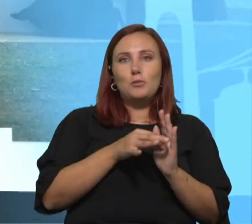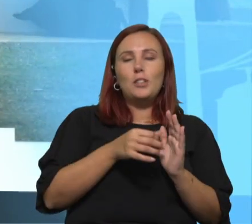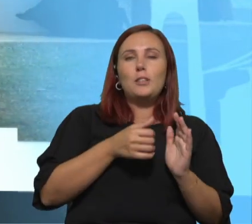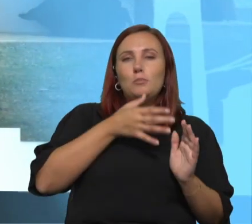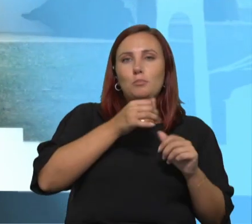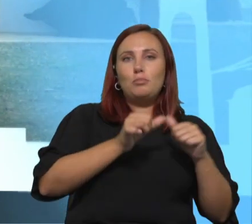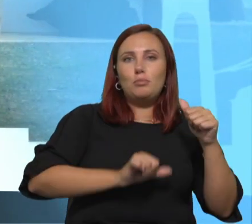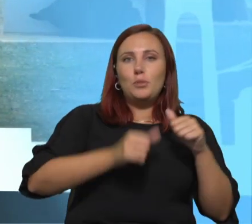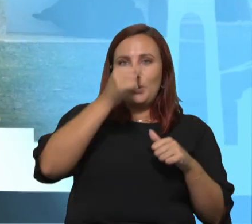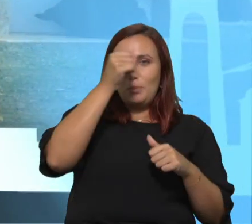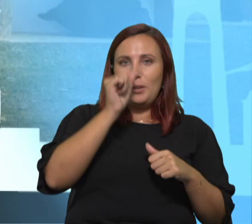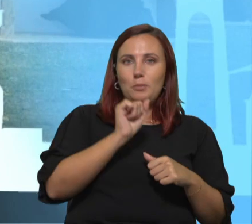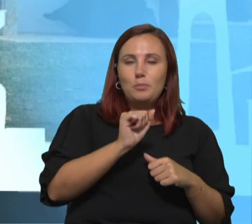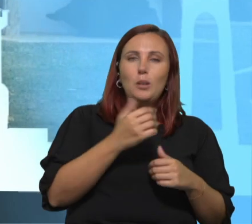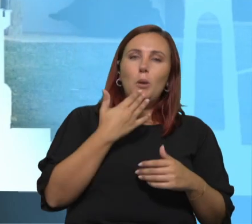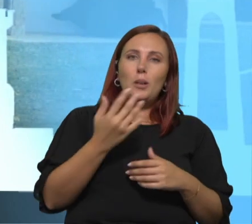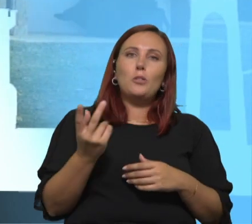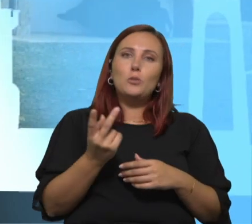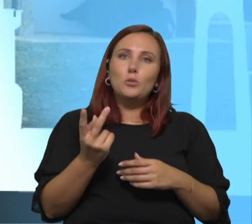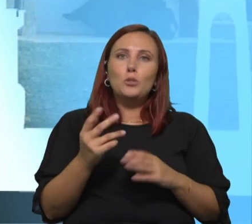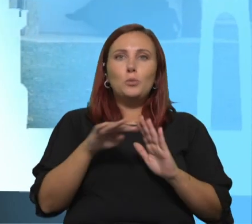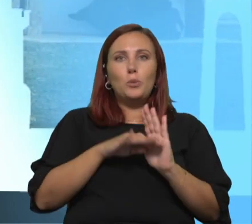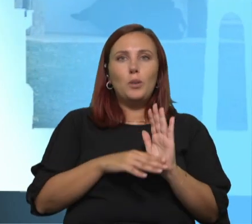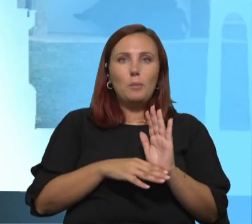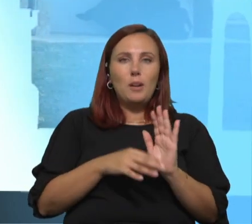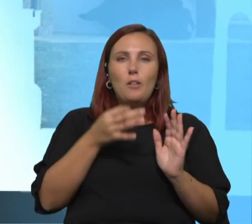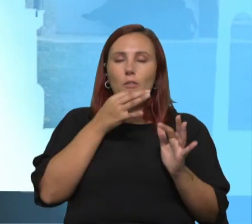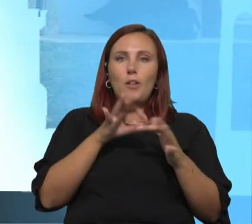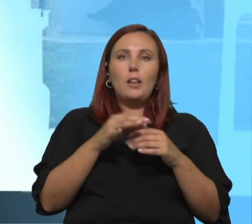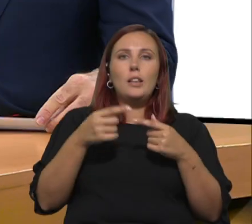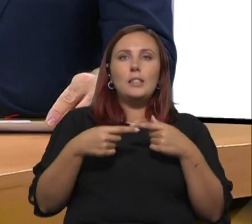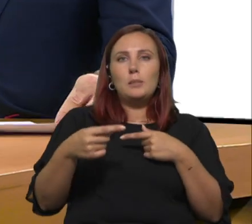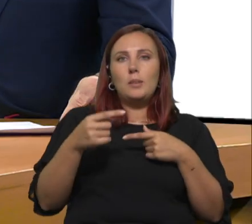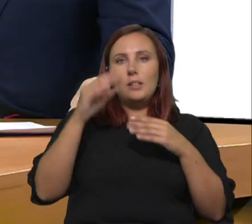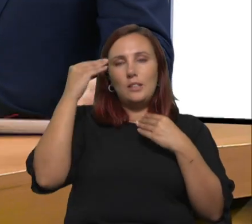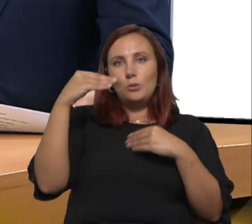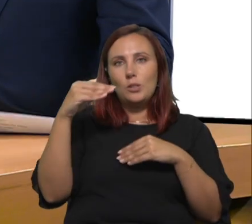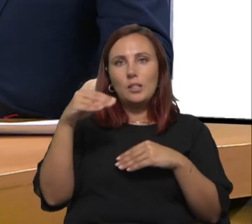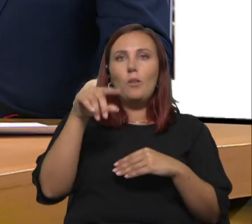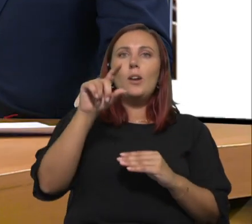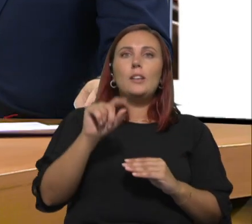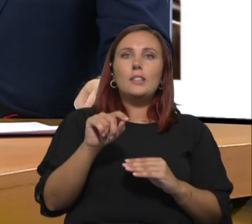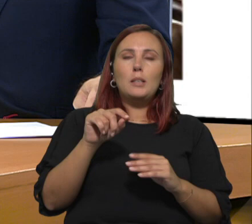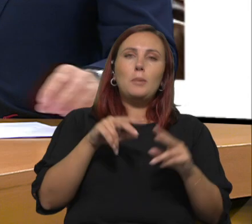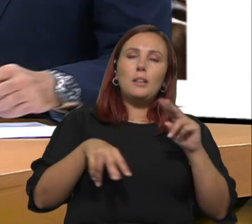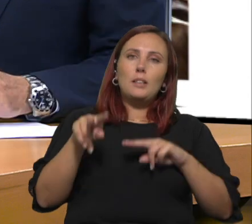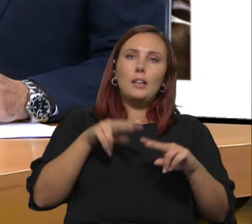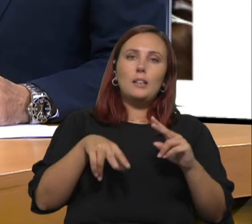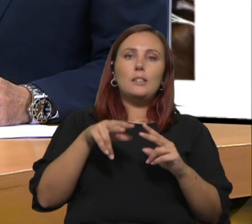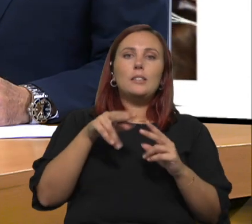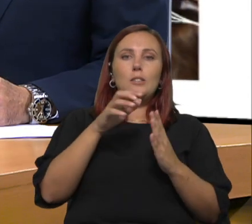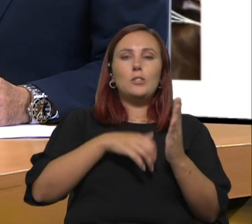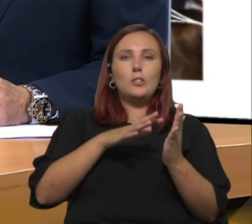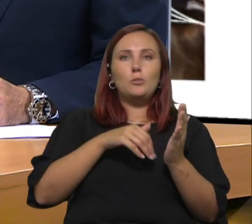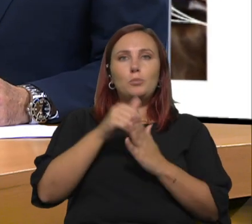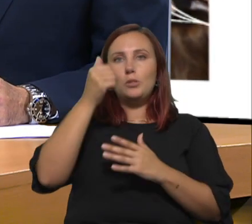certo. Olha, agradeço por terem estado aqui no programa Eclésia a falar da Semana da Educação e também nesta análise à liturgia de domingo.